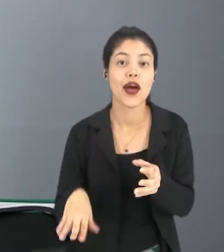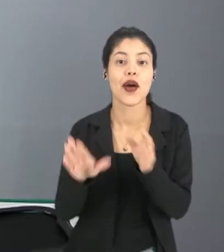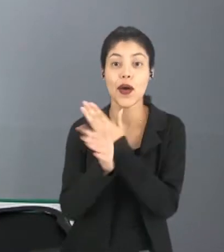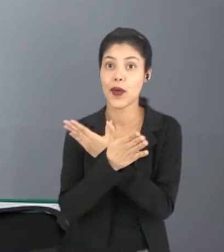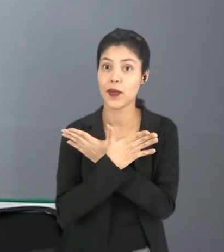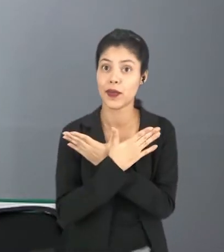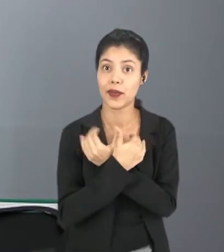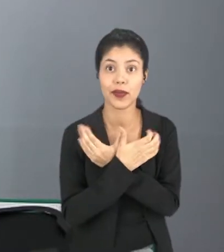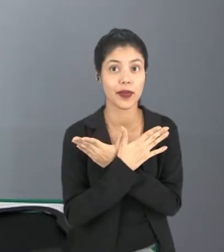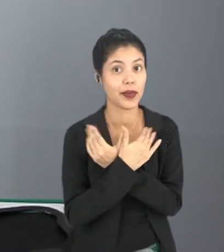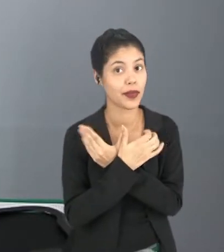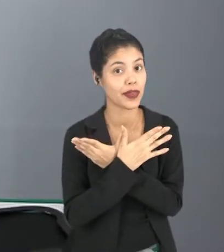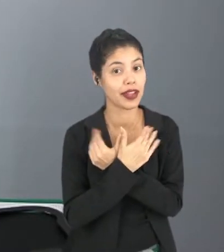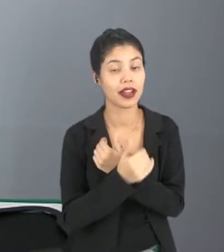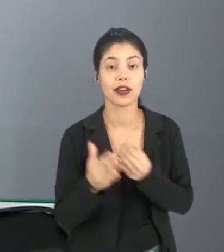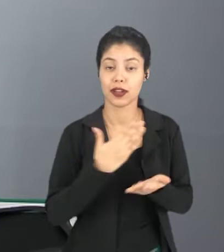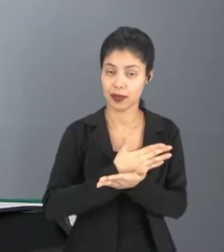começando